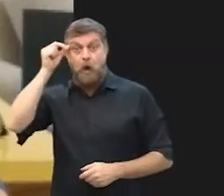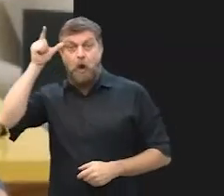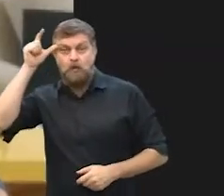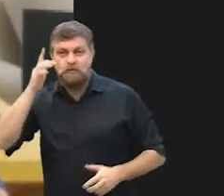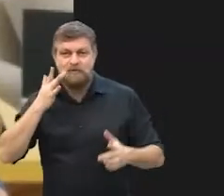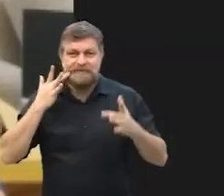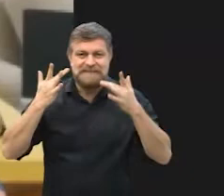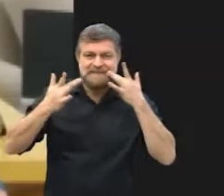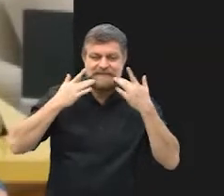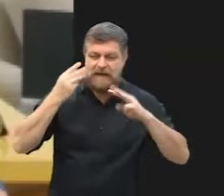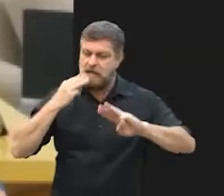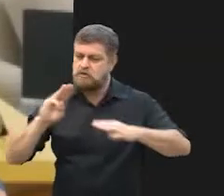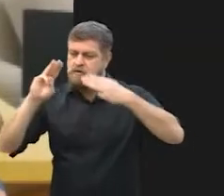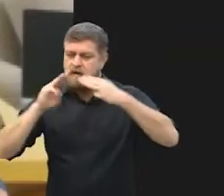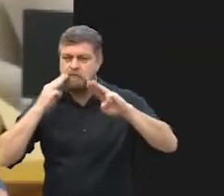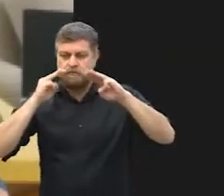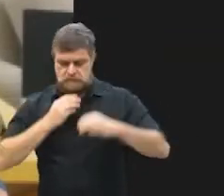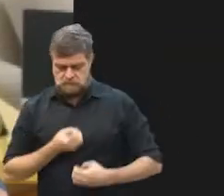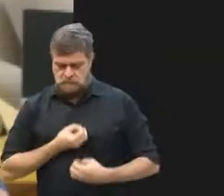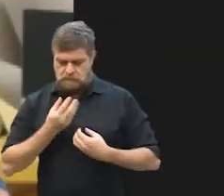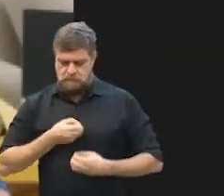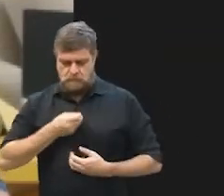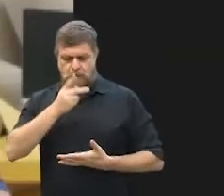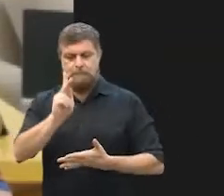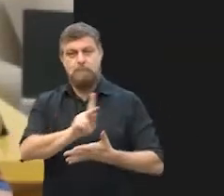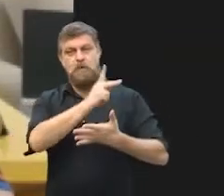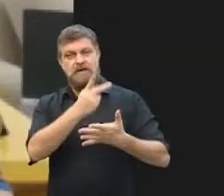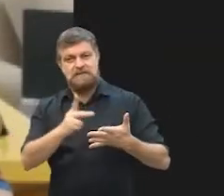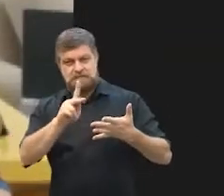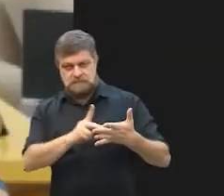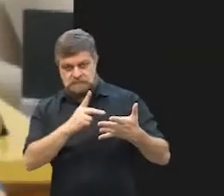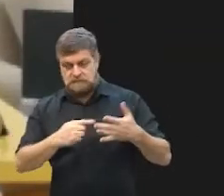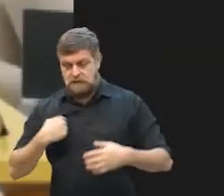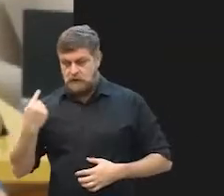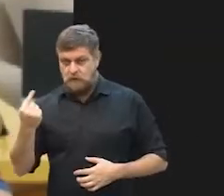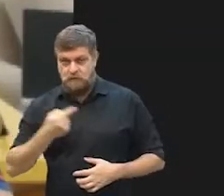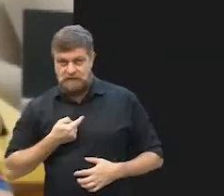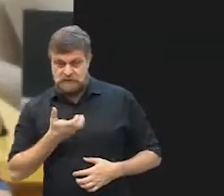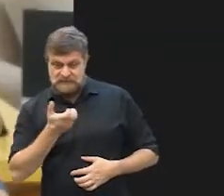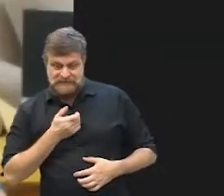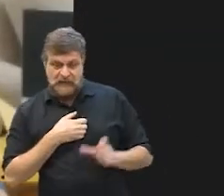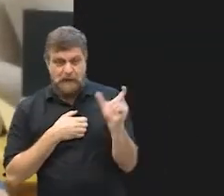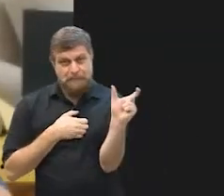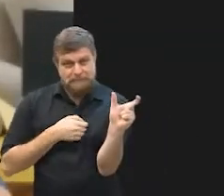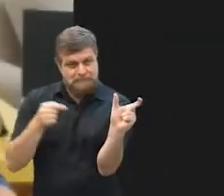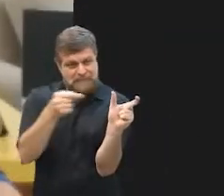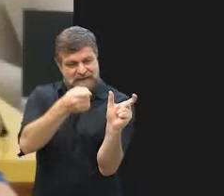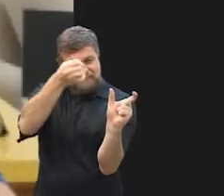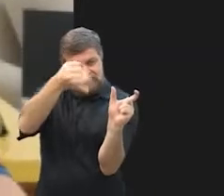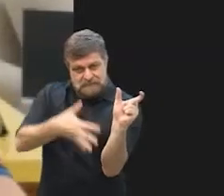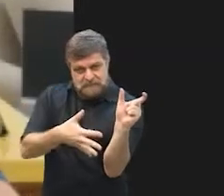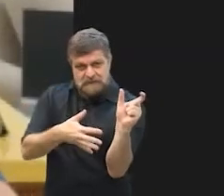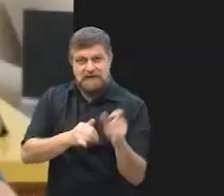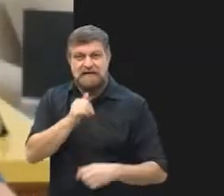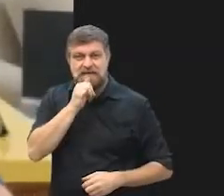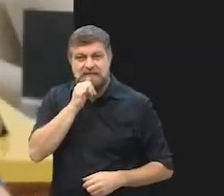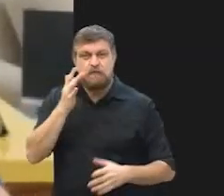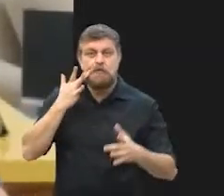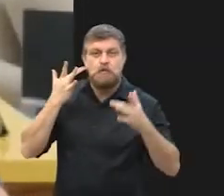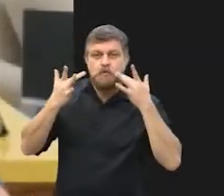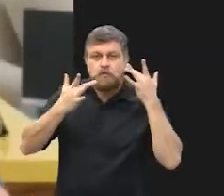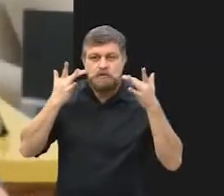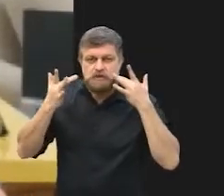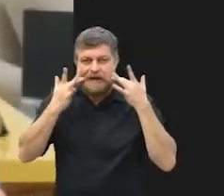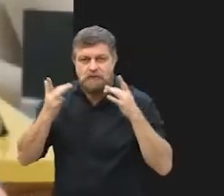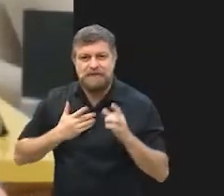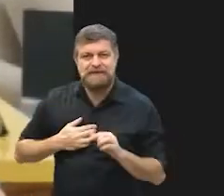na música, na poesia. Toda vez que a gente tenta explicar esse código, porque, por exemplo, o teatro é um código,